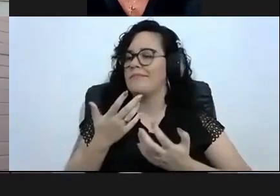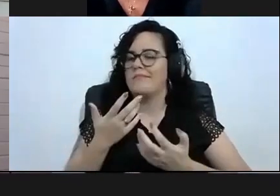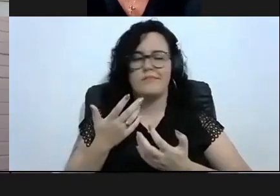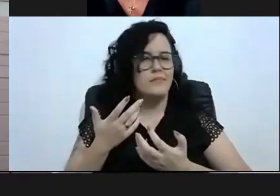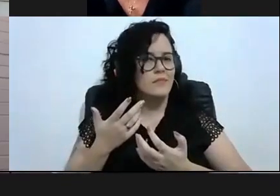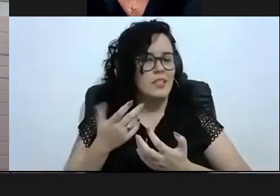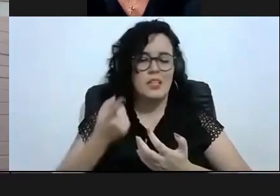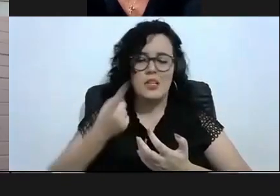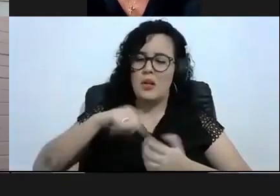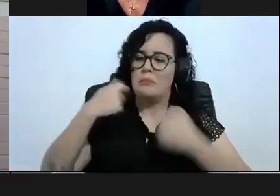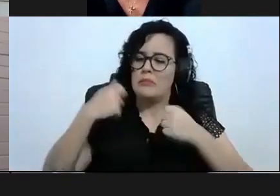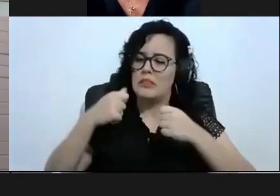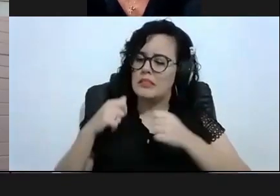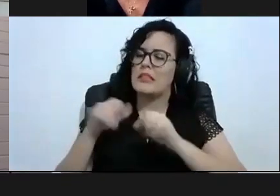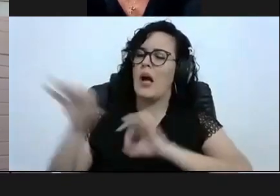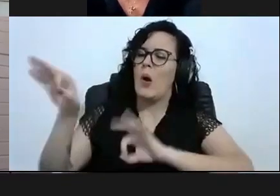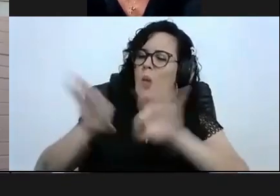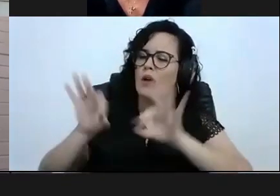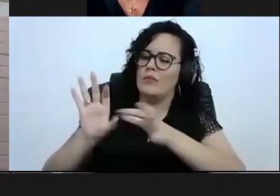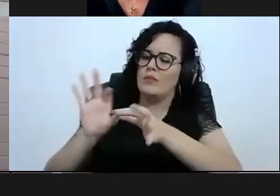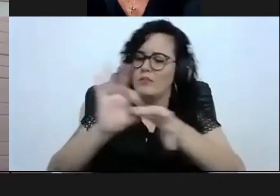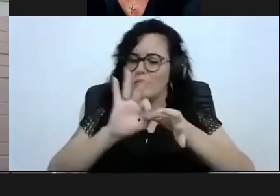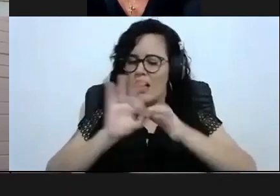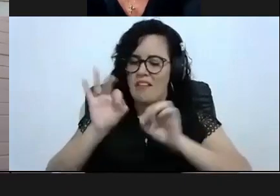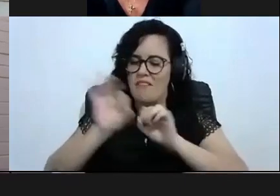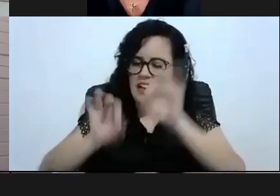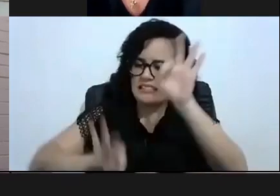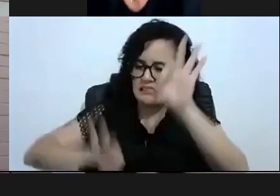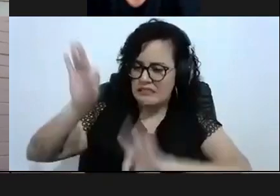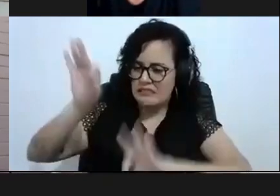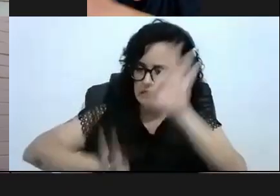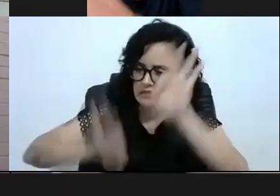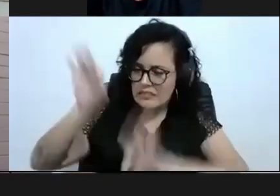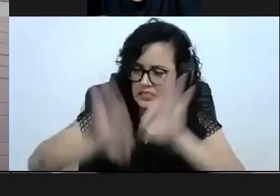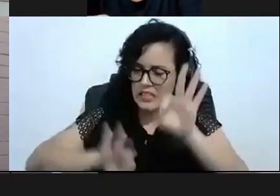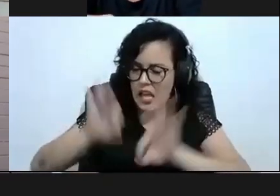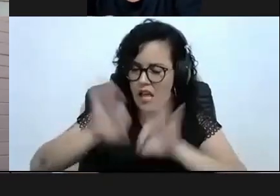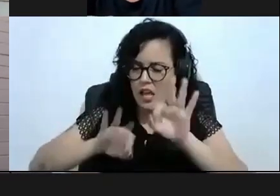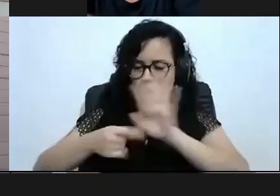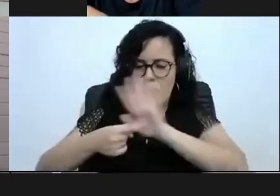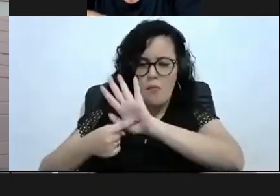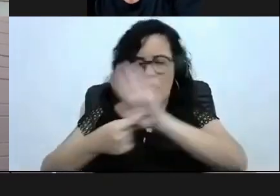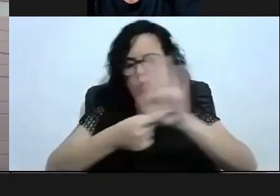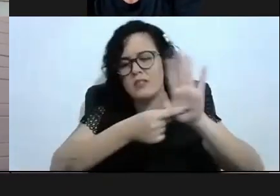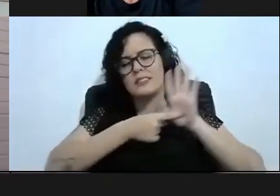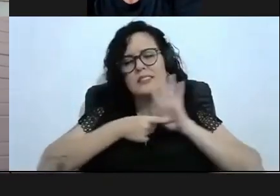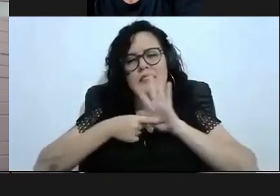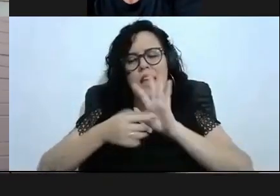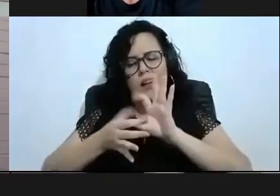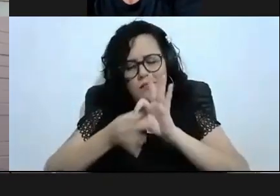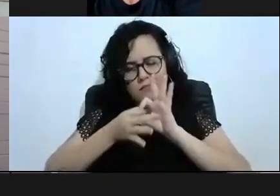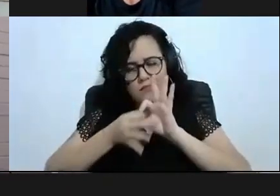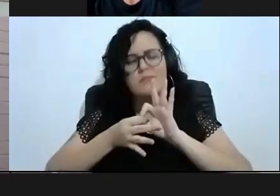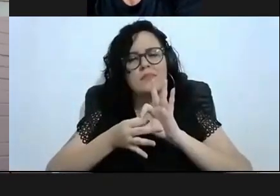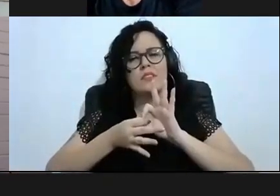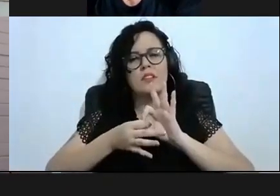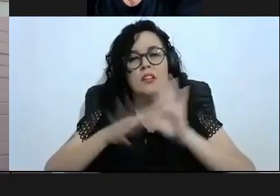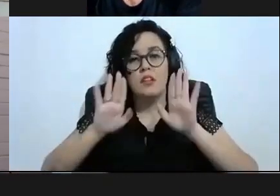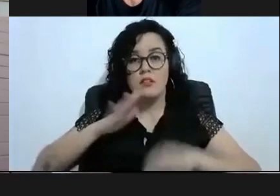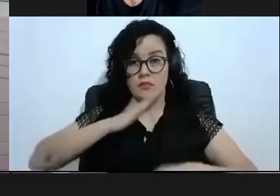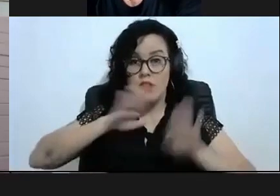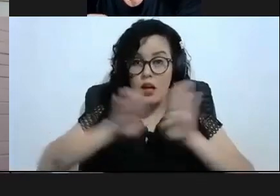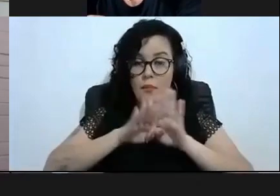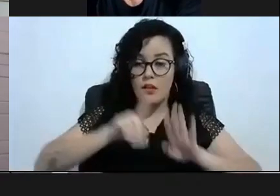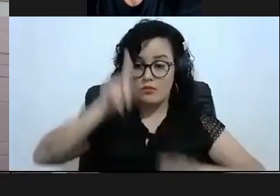frente ampla. Eu acho que a gente precisa disso verdadeiramente. Agora, eu acho que a gente, no nosso dia a dia também, eu acho